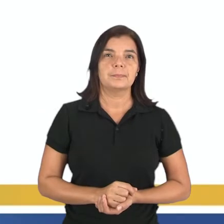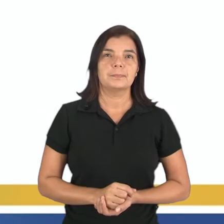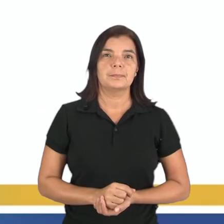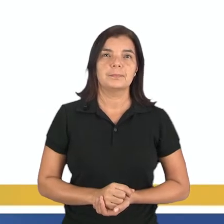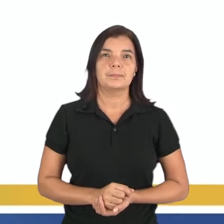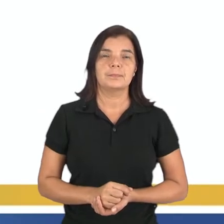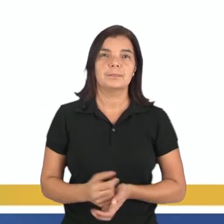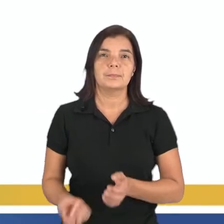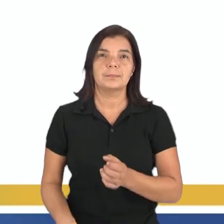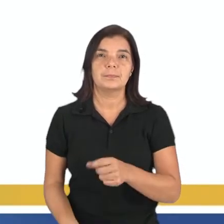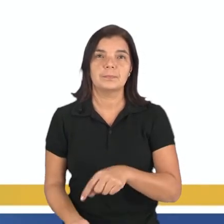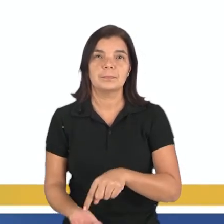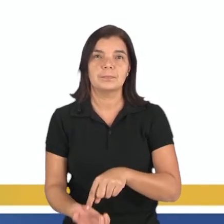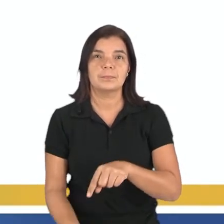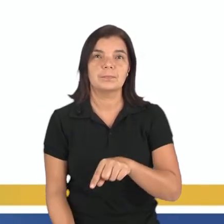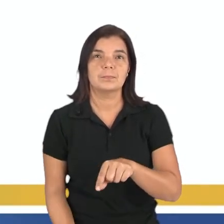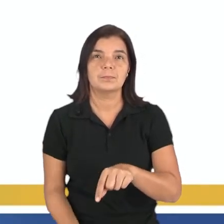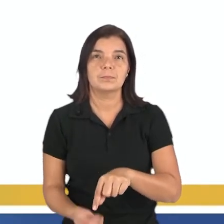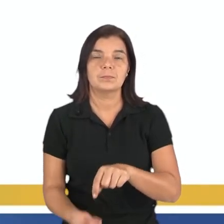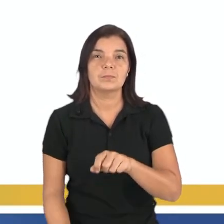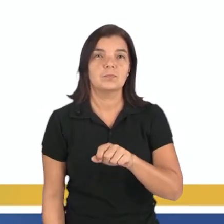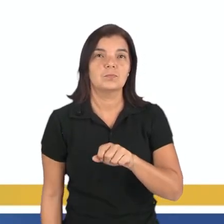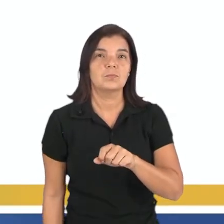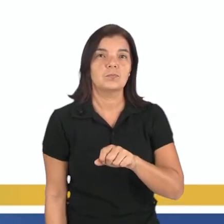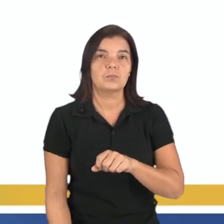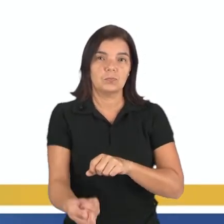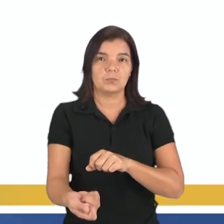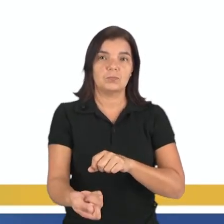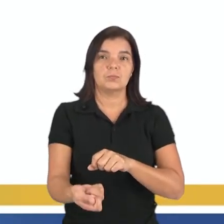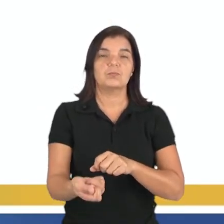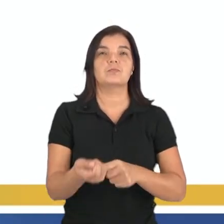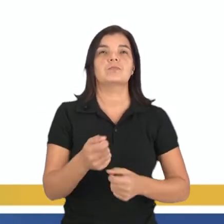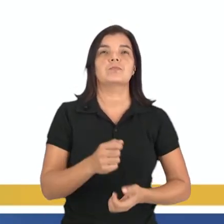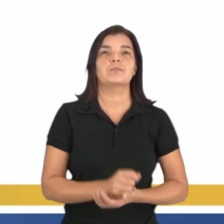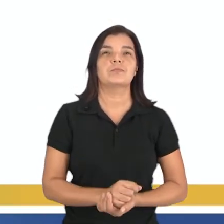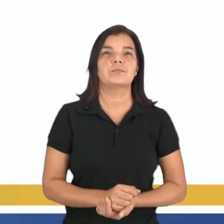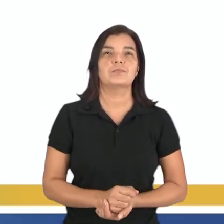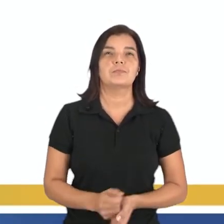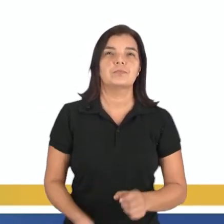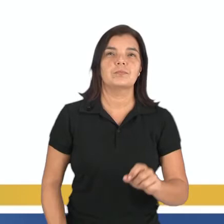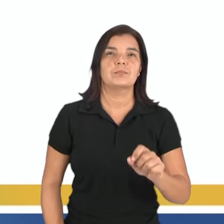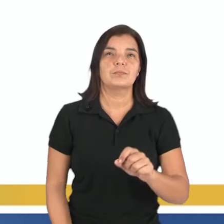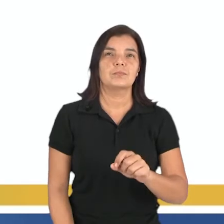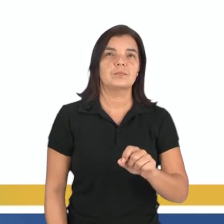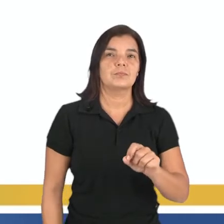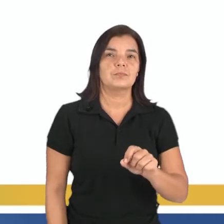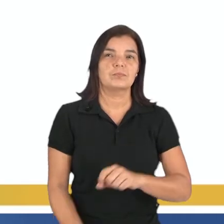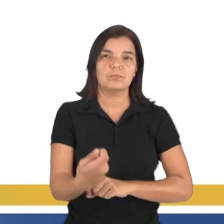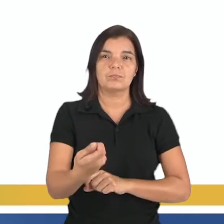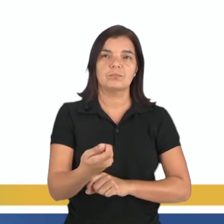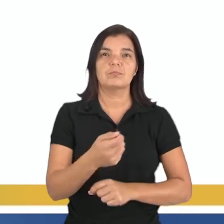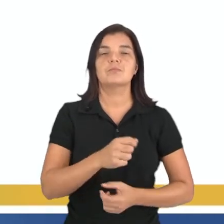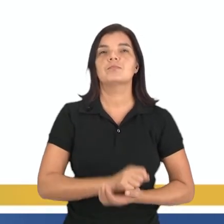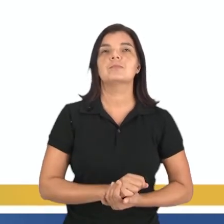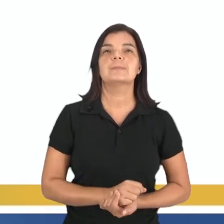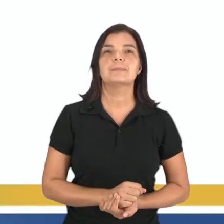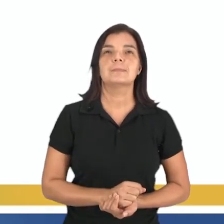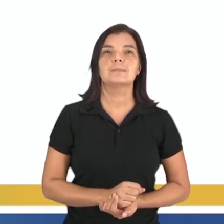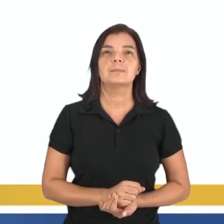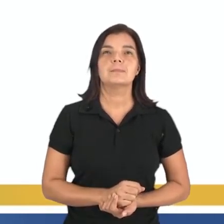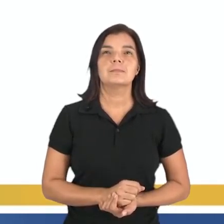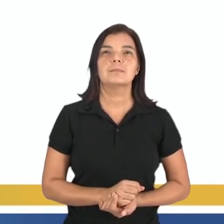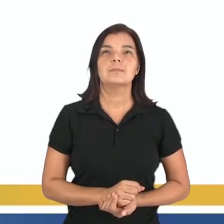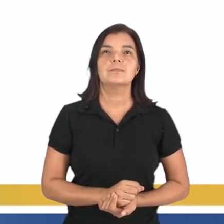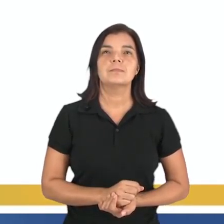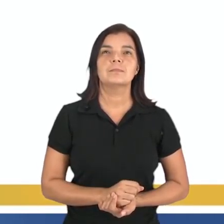Peteca na ponta da raquete, flexiono um pouco o meu tronco, afastei, bati.